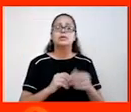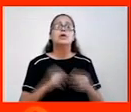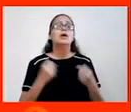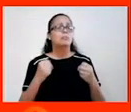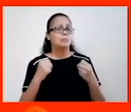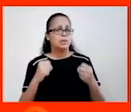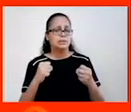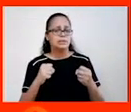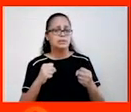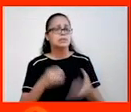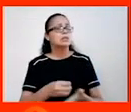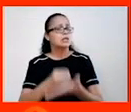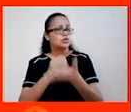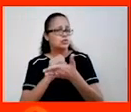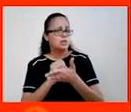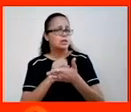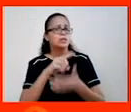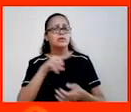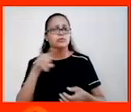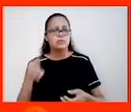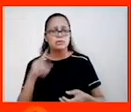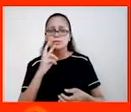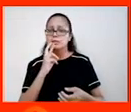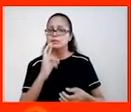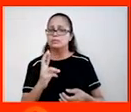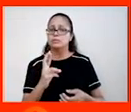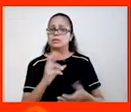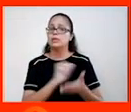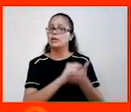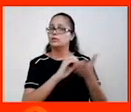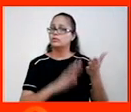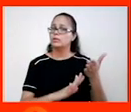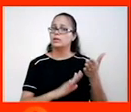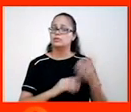e isso os auxiliaria a responder a atividade, certo?